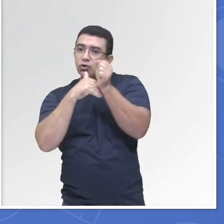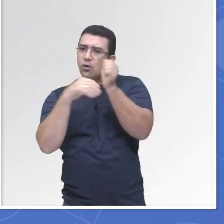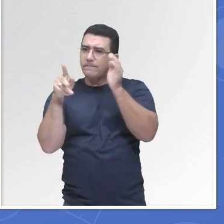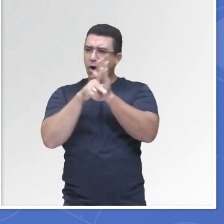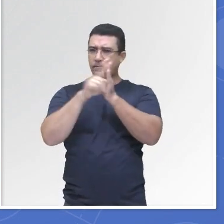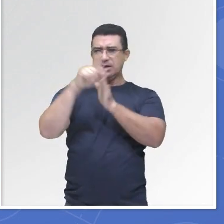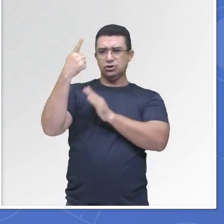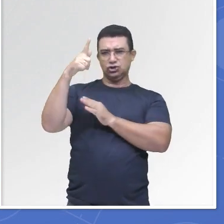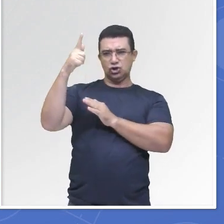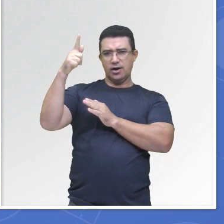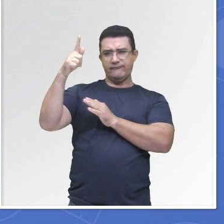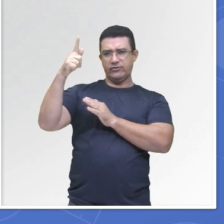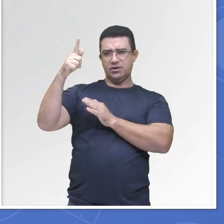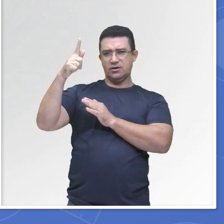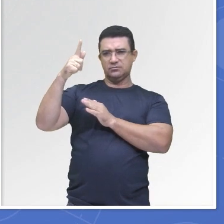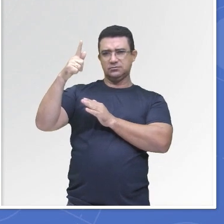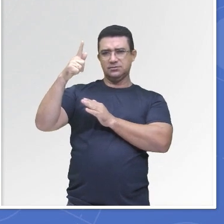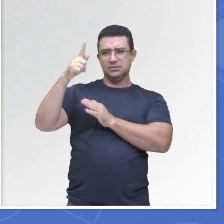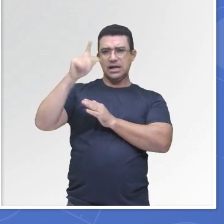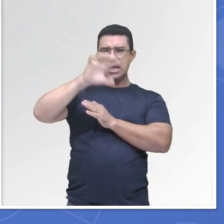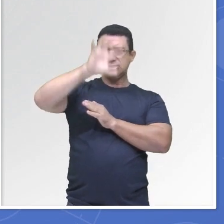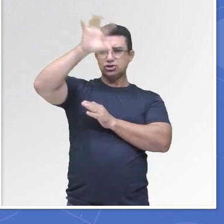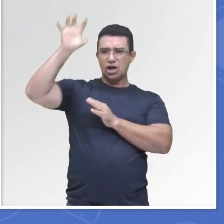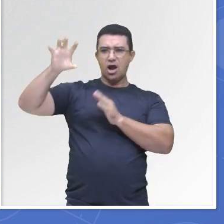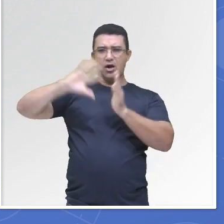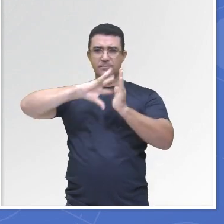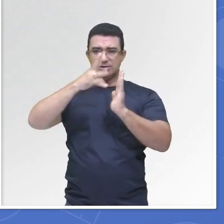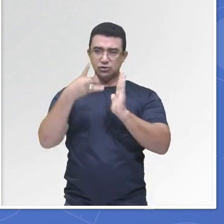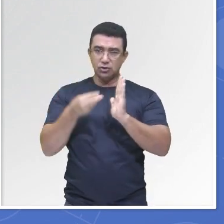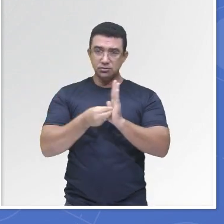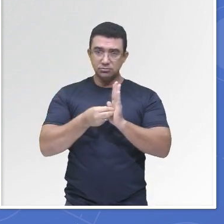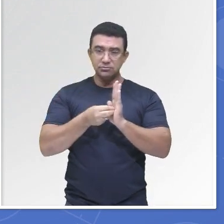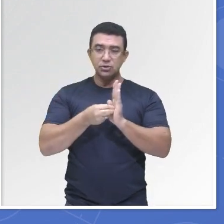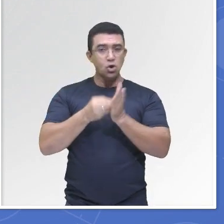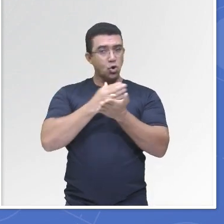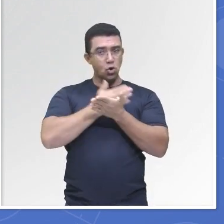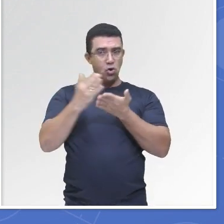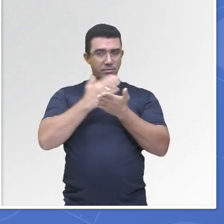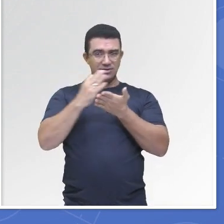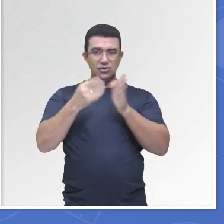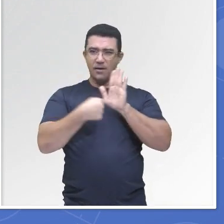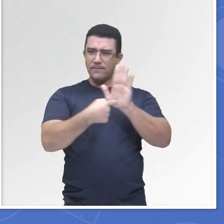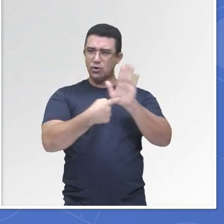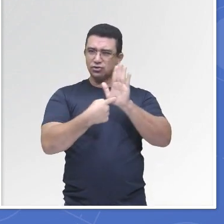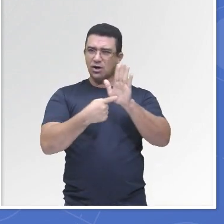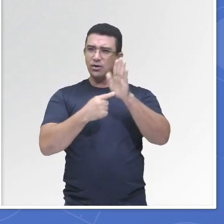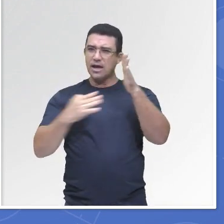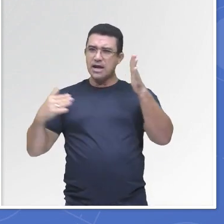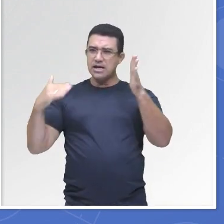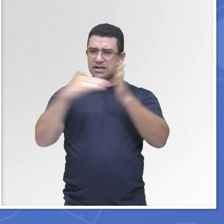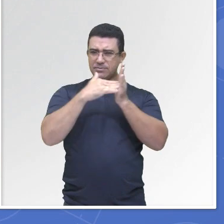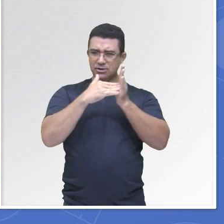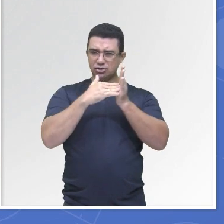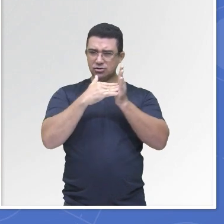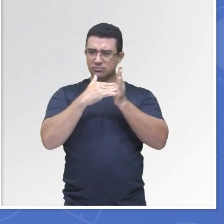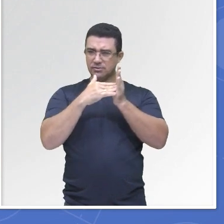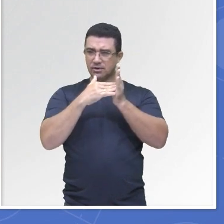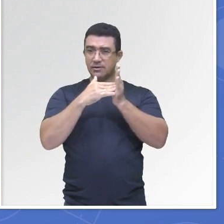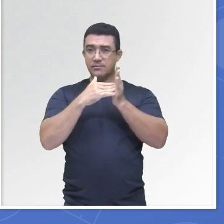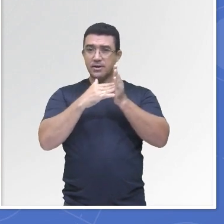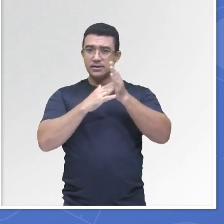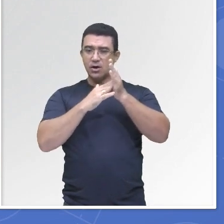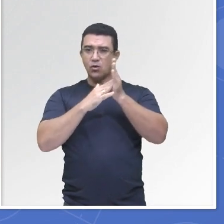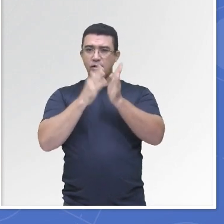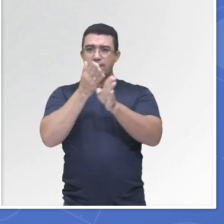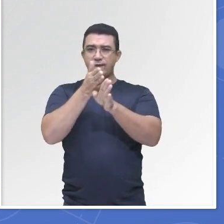próximos conquistadores. Vai delimitar os primeiros marcos fronteiriços da Amazônia para Portugal, e aí nós